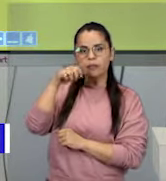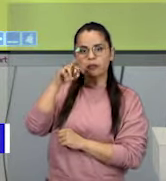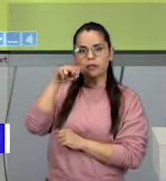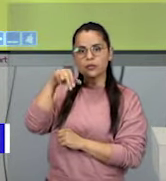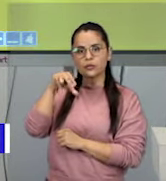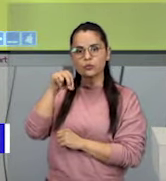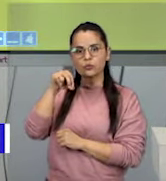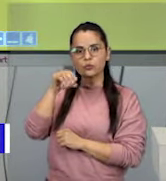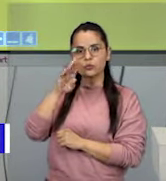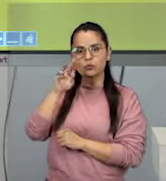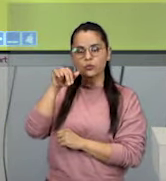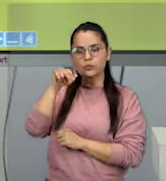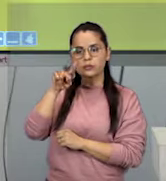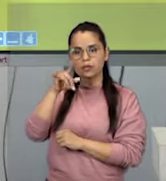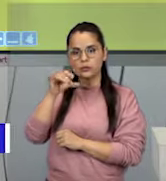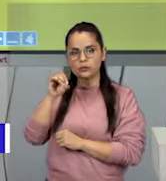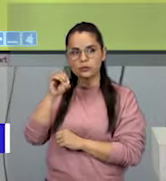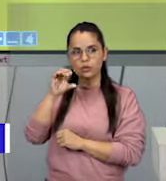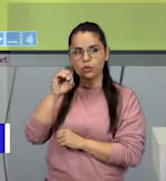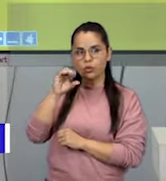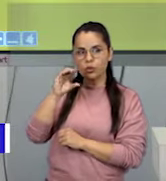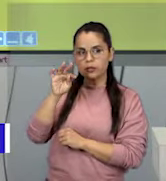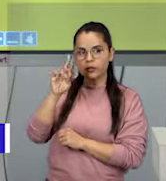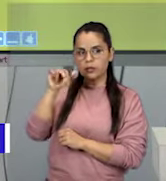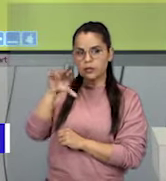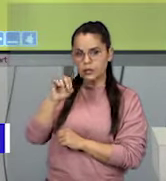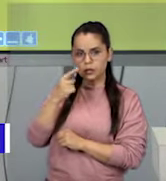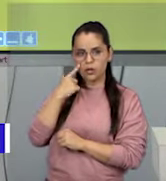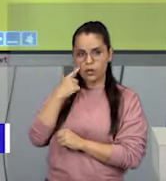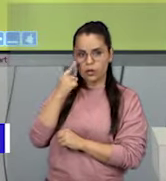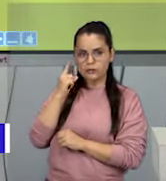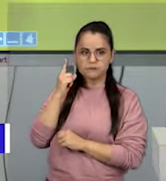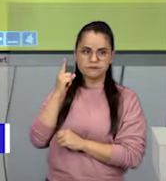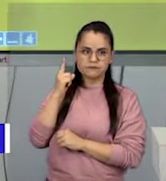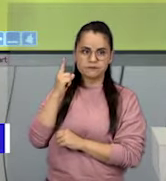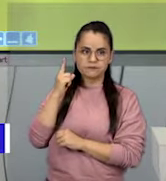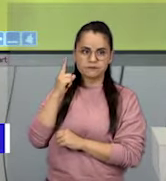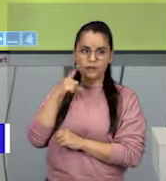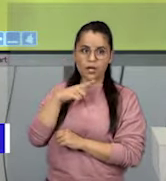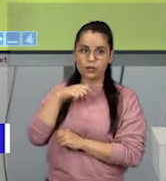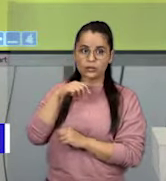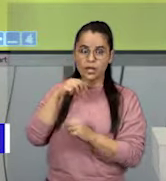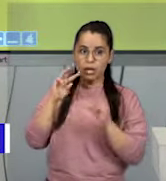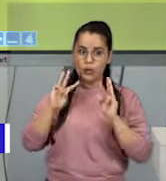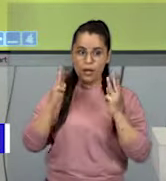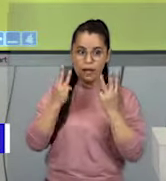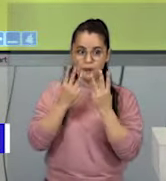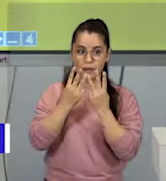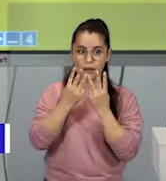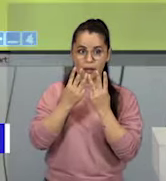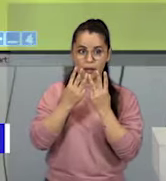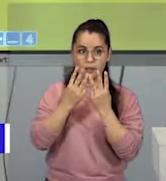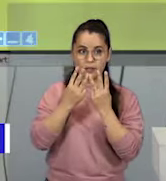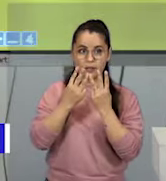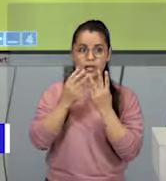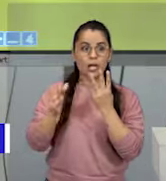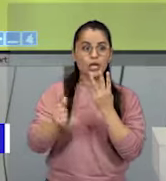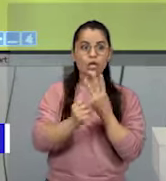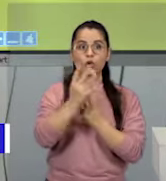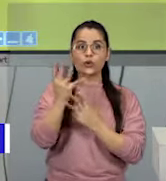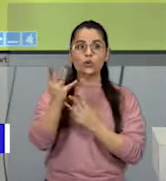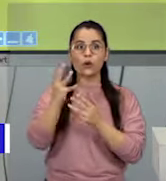butano e o oxano tá luz da massa molar e quanto que ele libera de